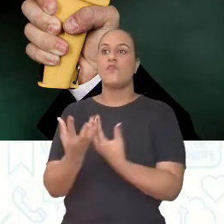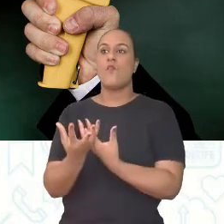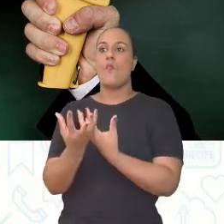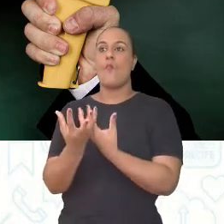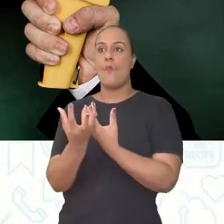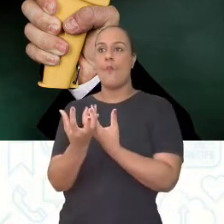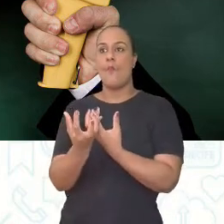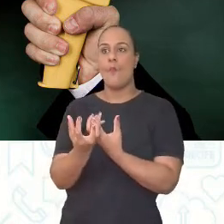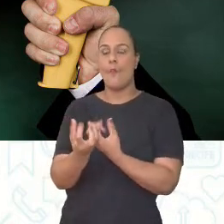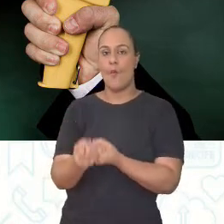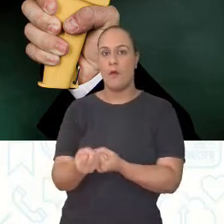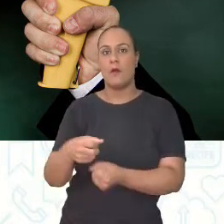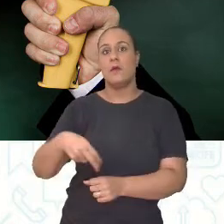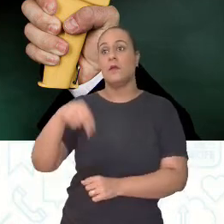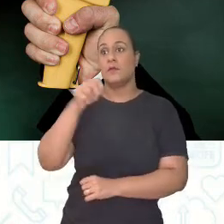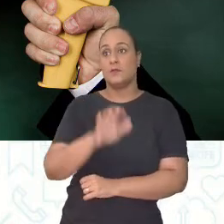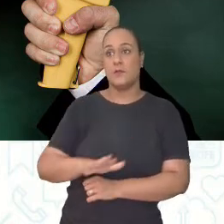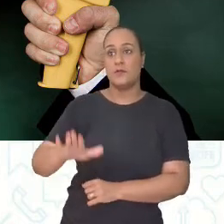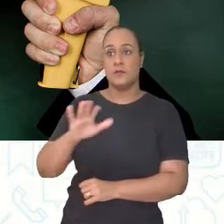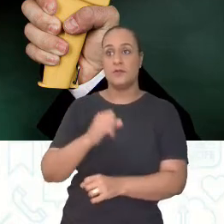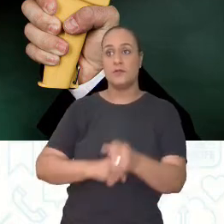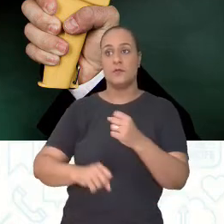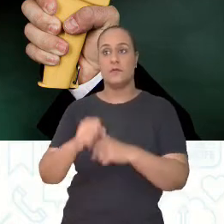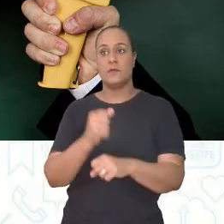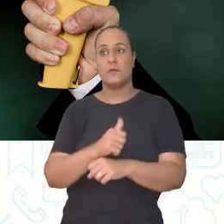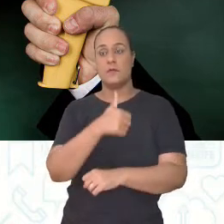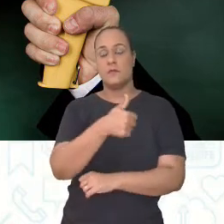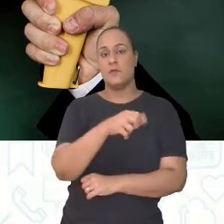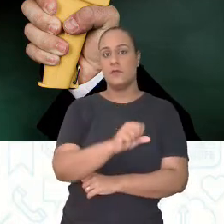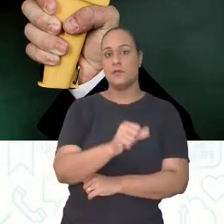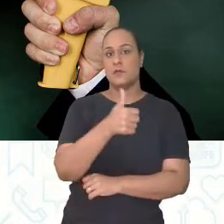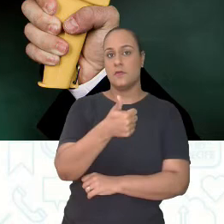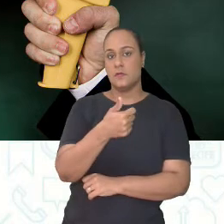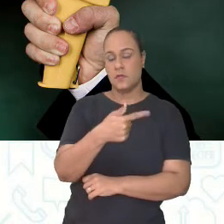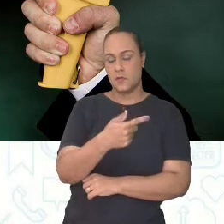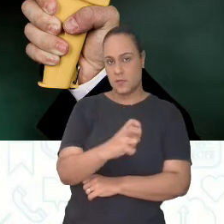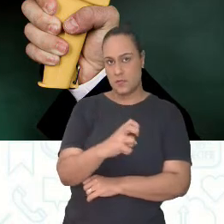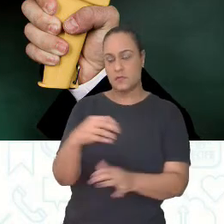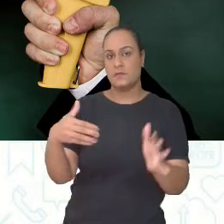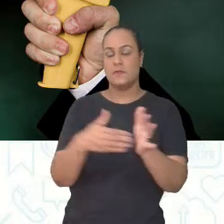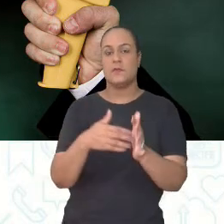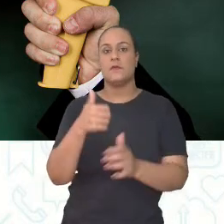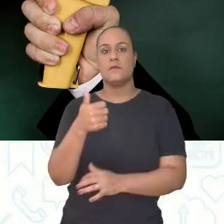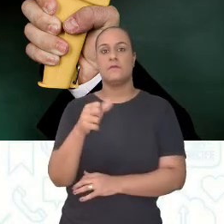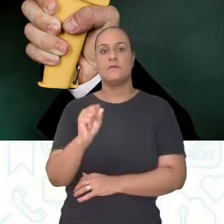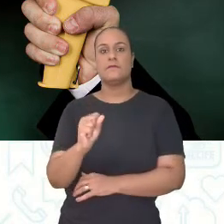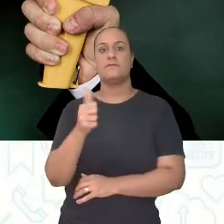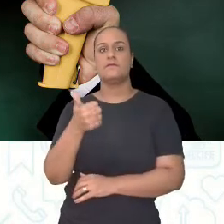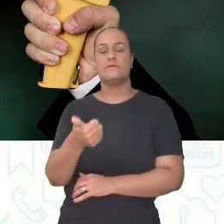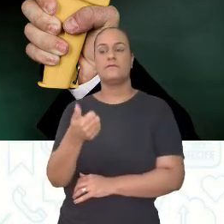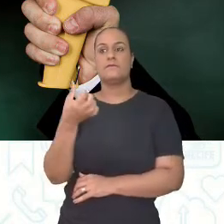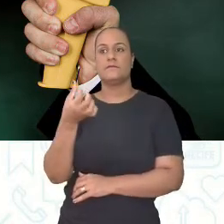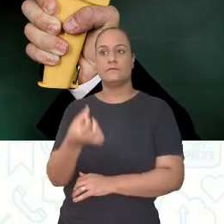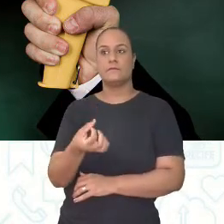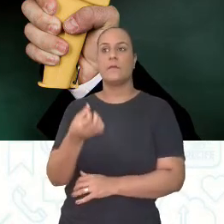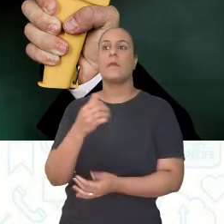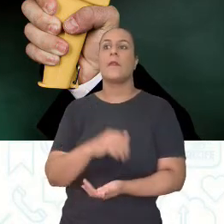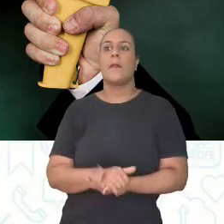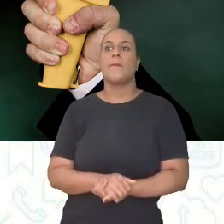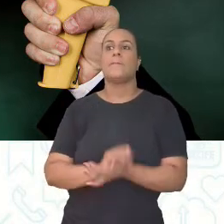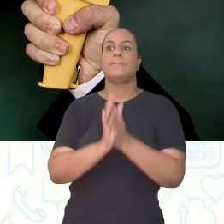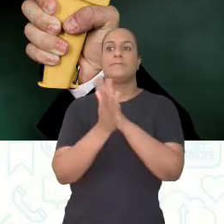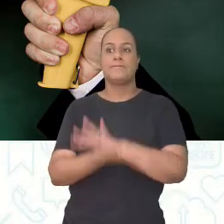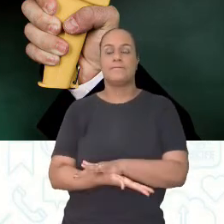professor Gilson, assolou o Nordeste entre 1815 e 1816, destruindo a agricultura e